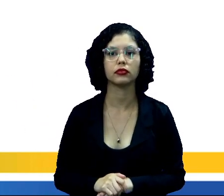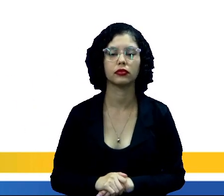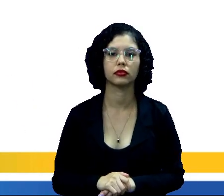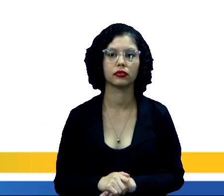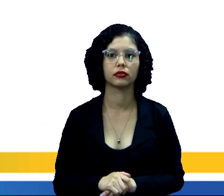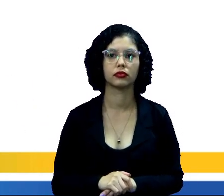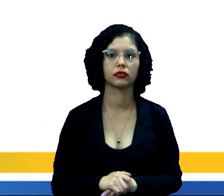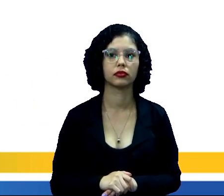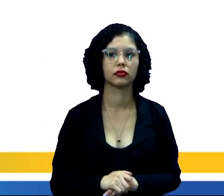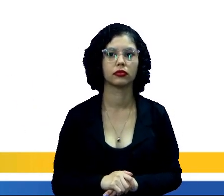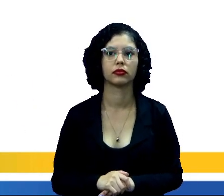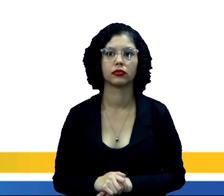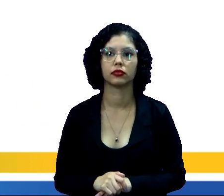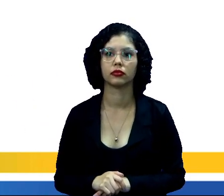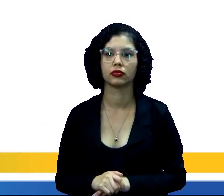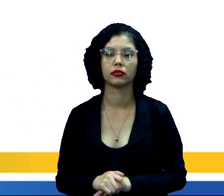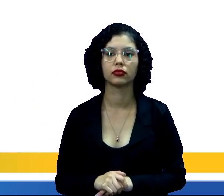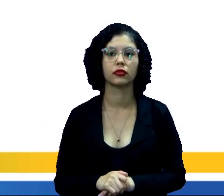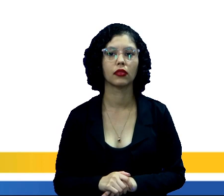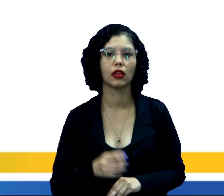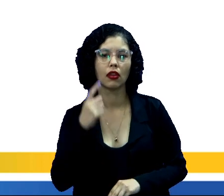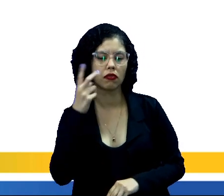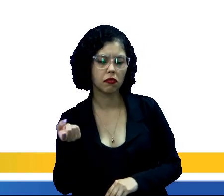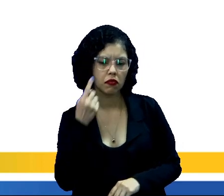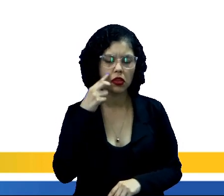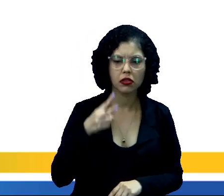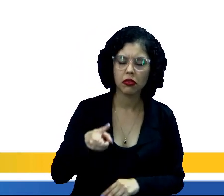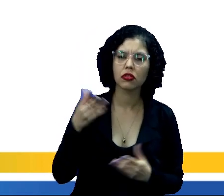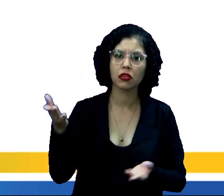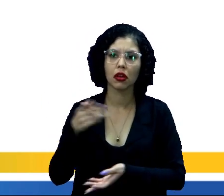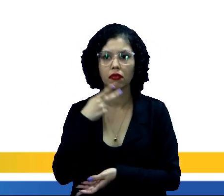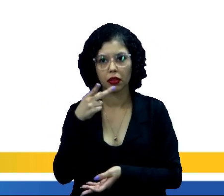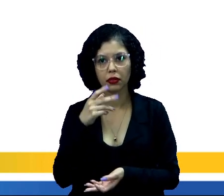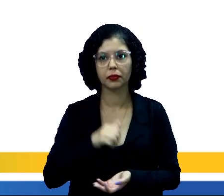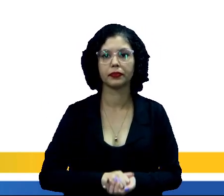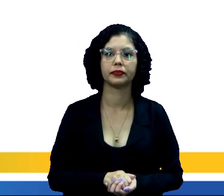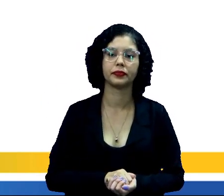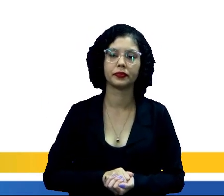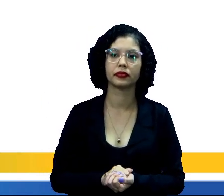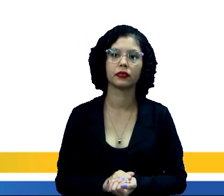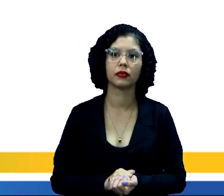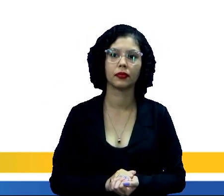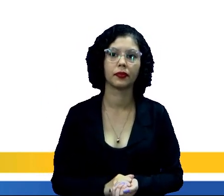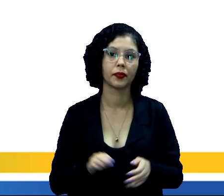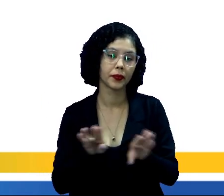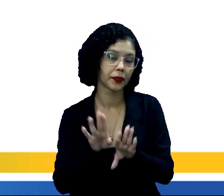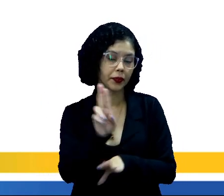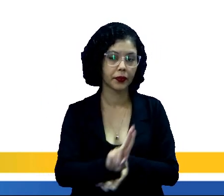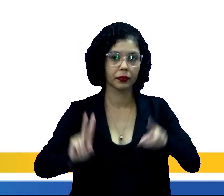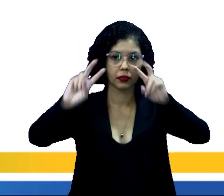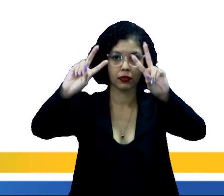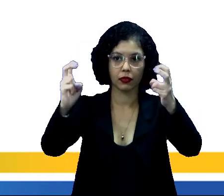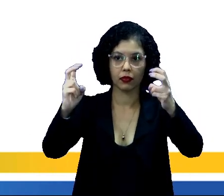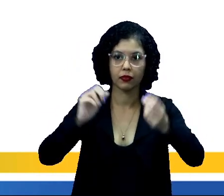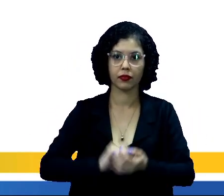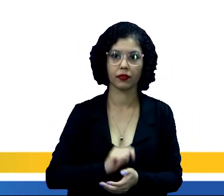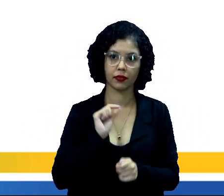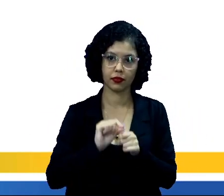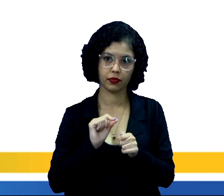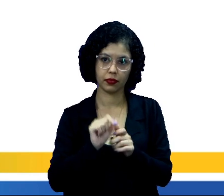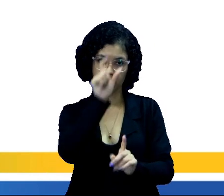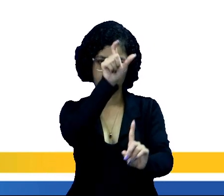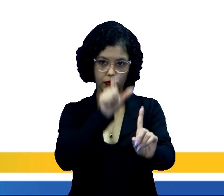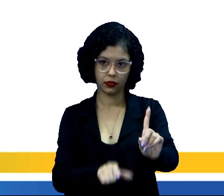and see, said Martin. Venha e veja, disse o Martin. Também se utiliza aspas para